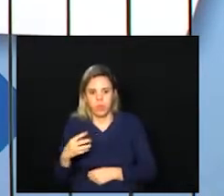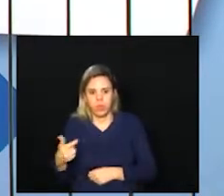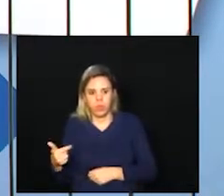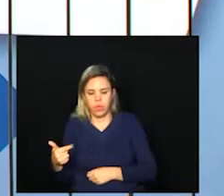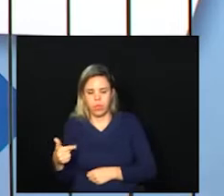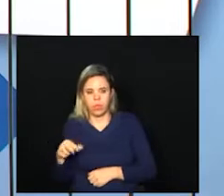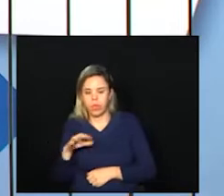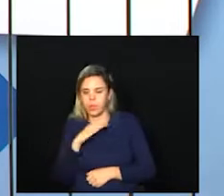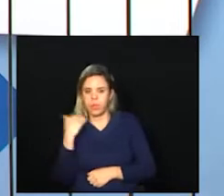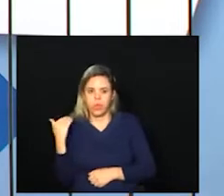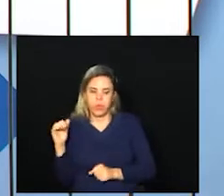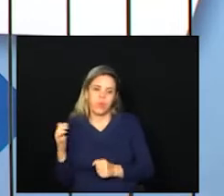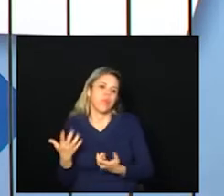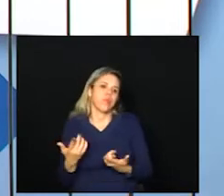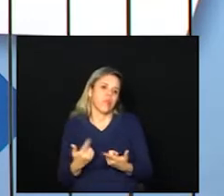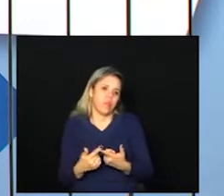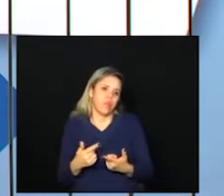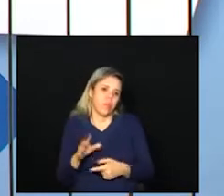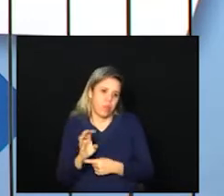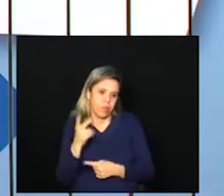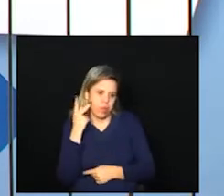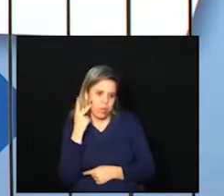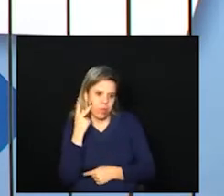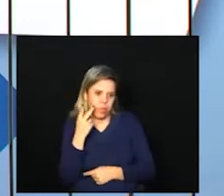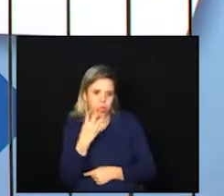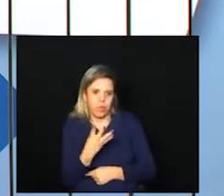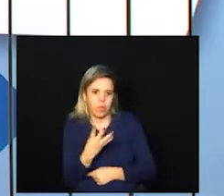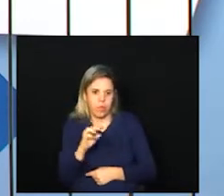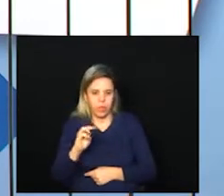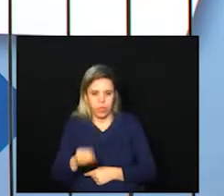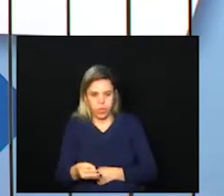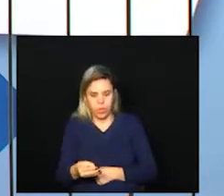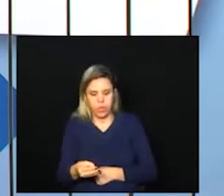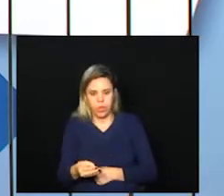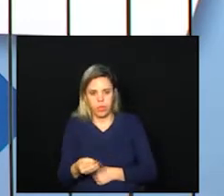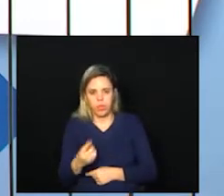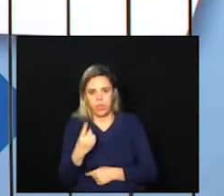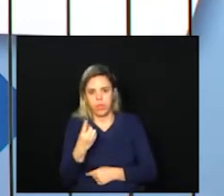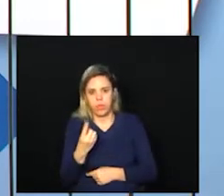569.492 óbitos. No estado de São Paulo, são